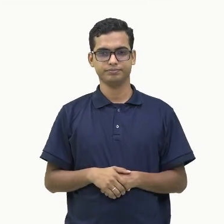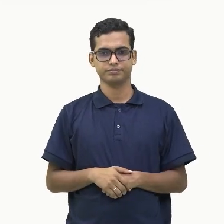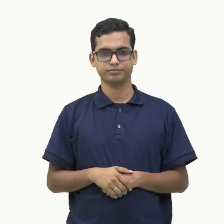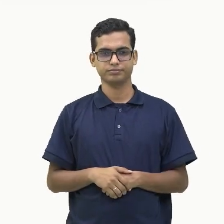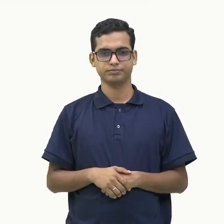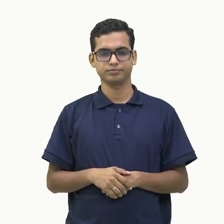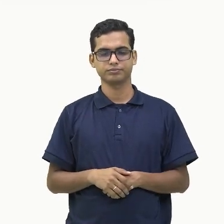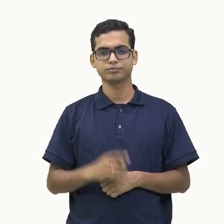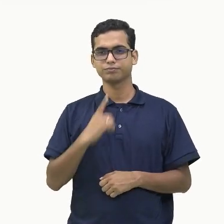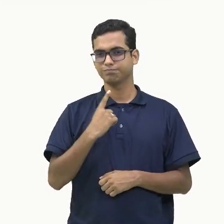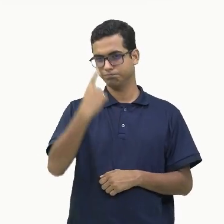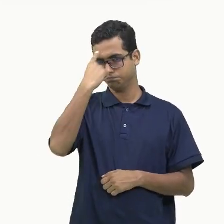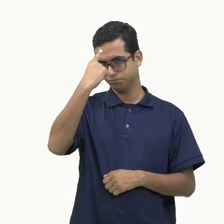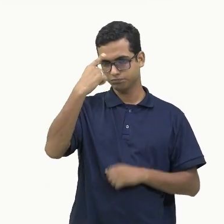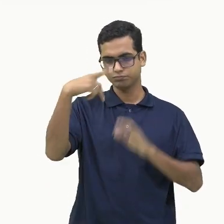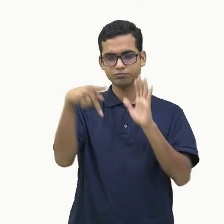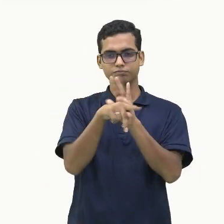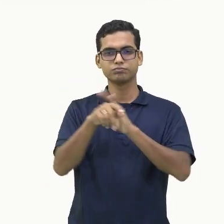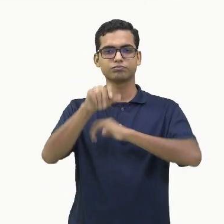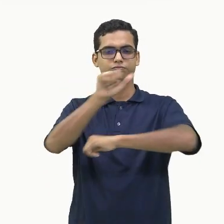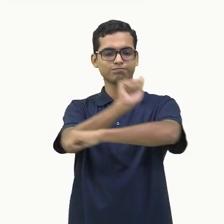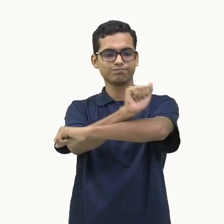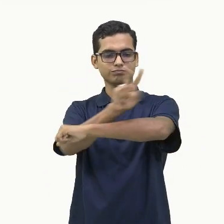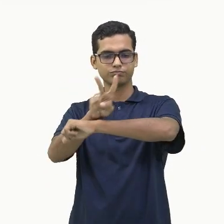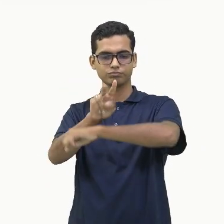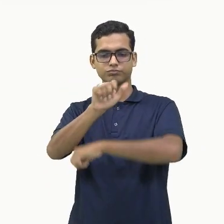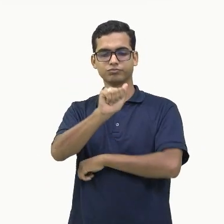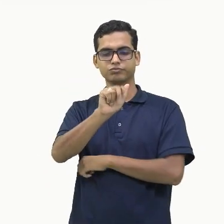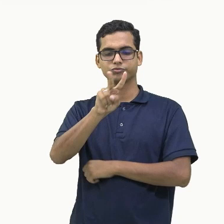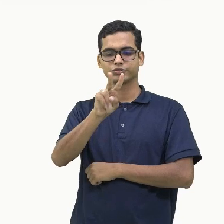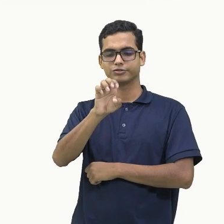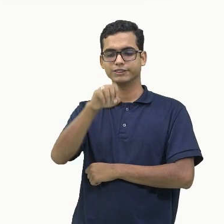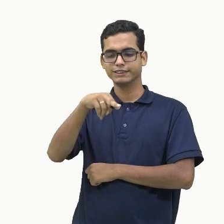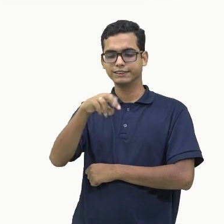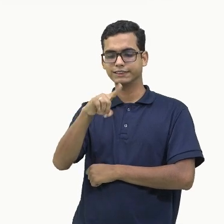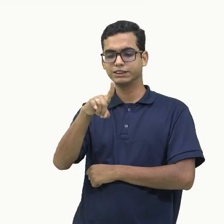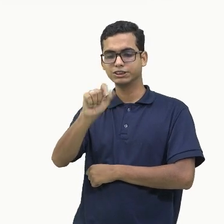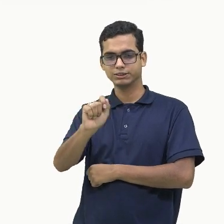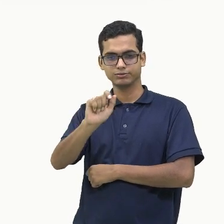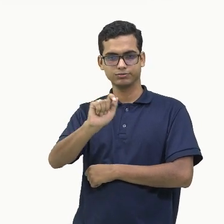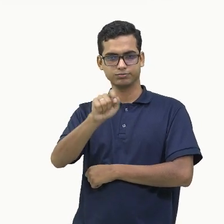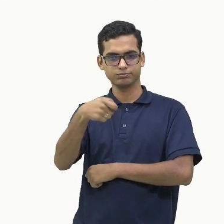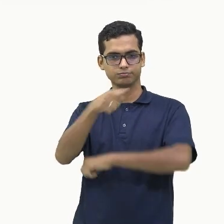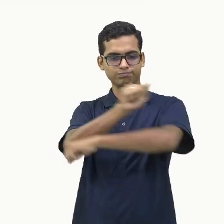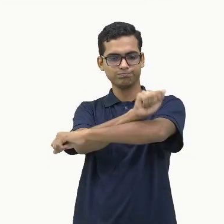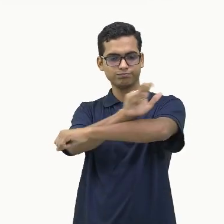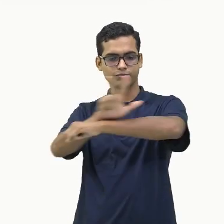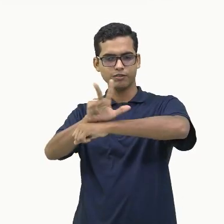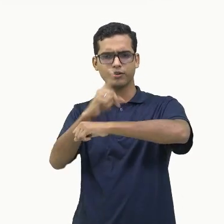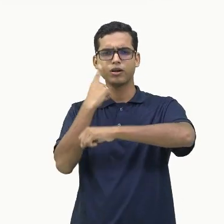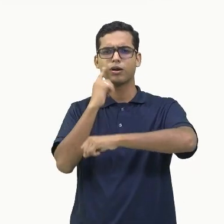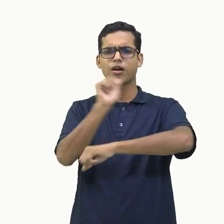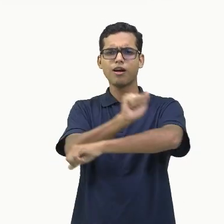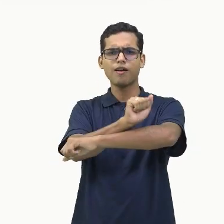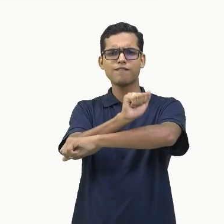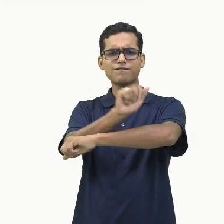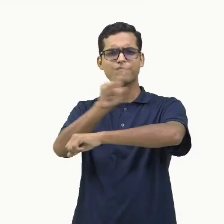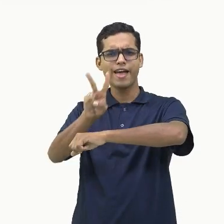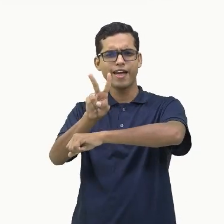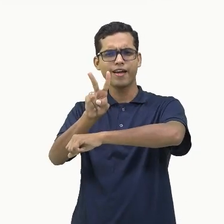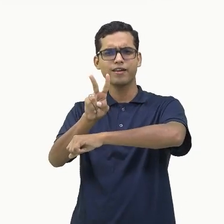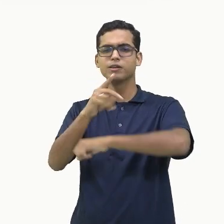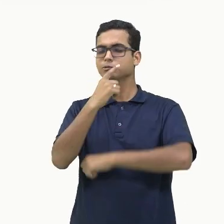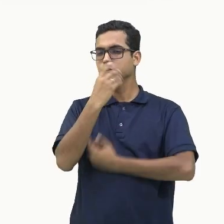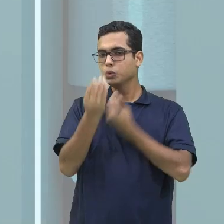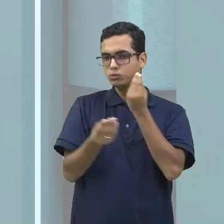avenida está na expressão Djalma Batista. Então, a concordância aí é feita com a ideia de